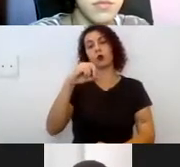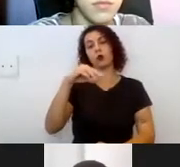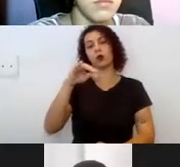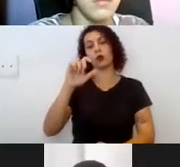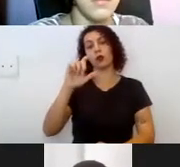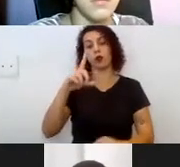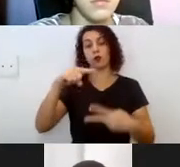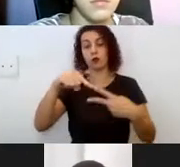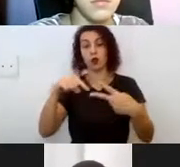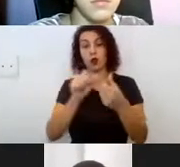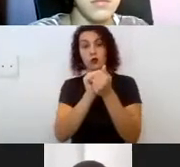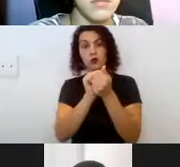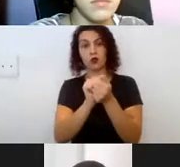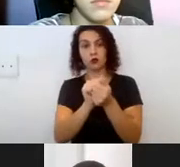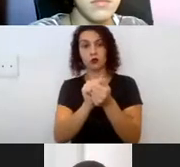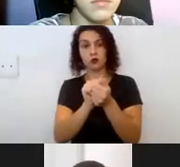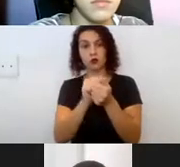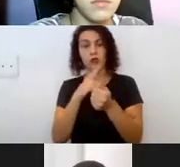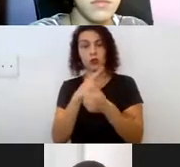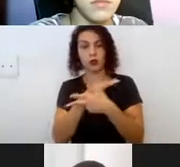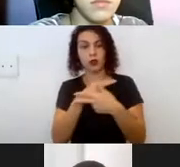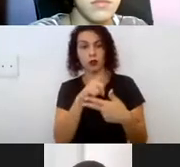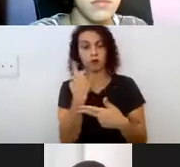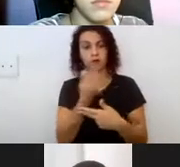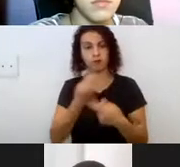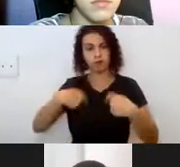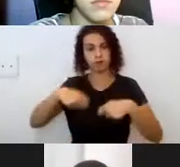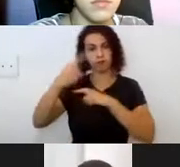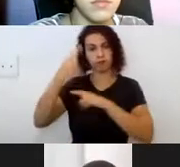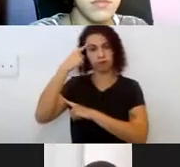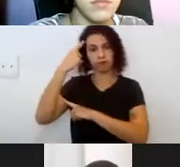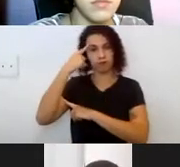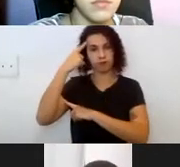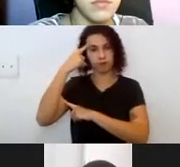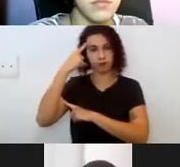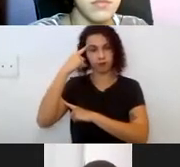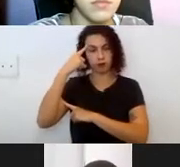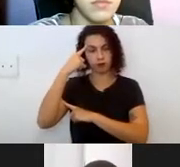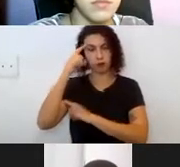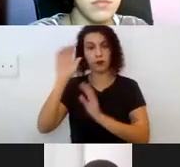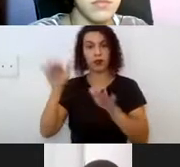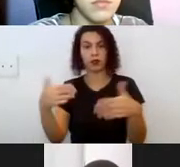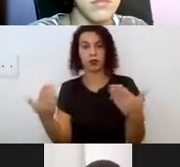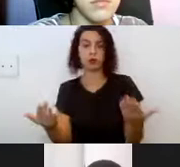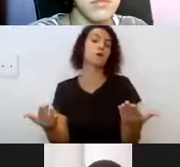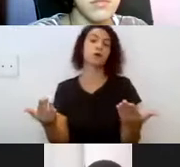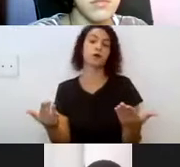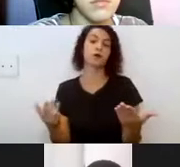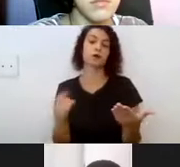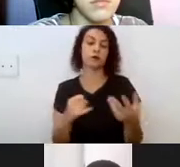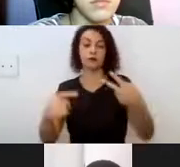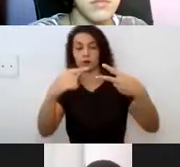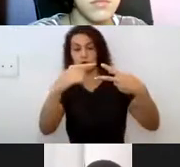sair daí em que a gente é obrigado a Oi e a caminhar a partir desse lugar ou seja onde eu junto